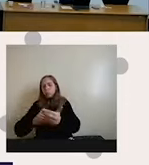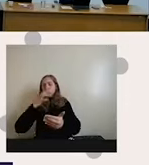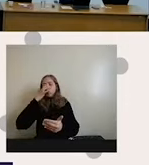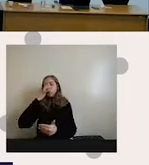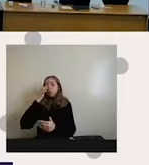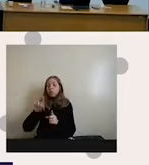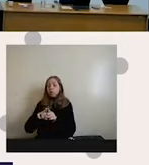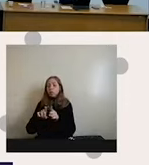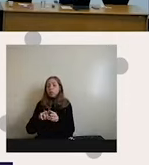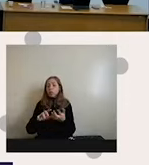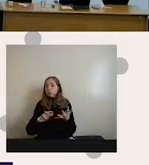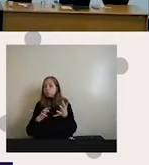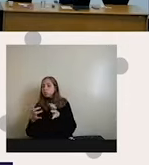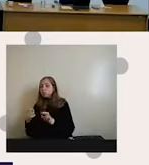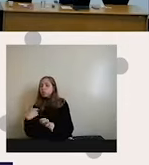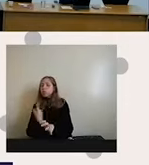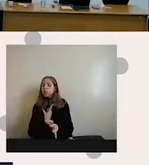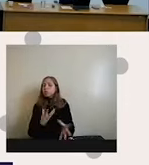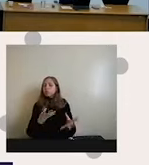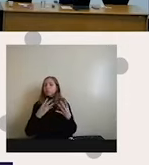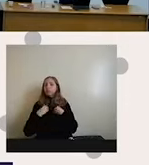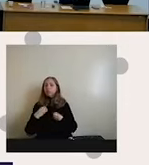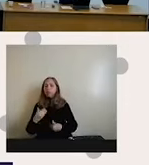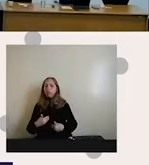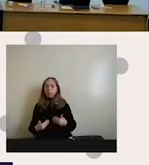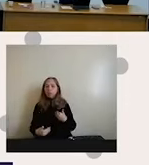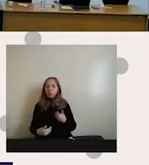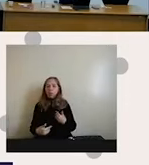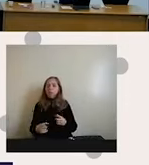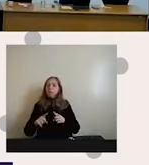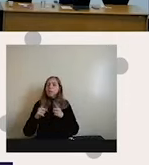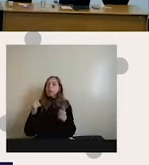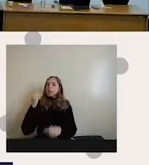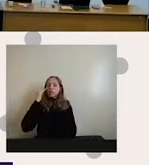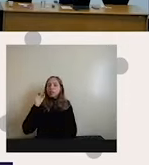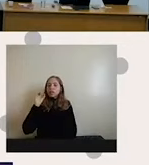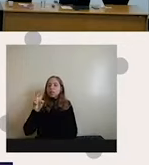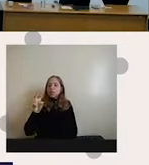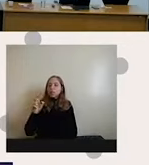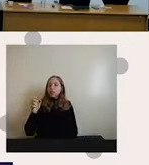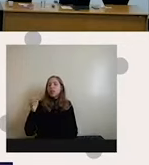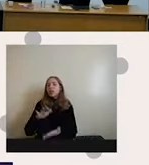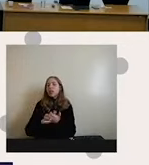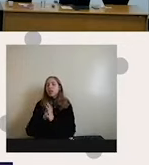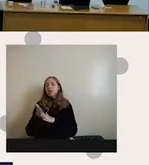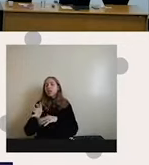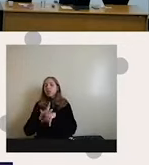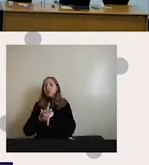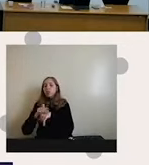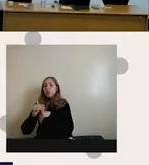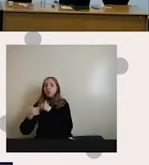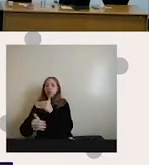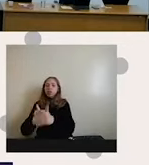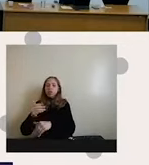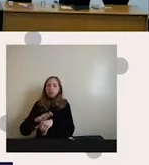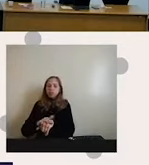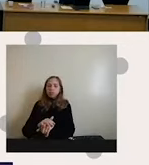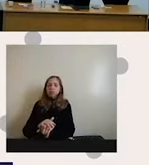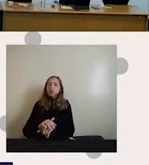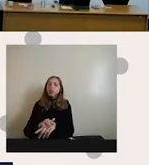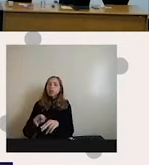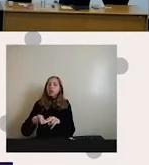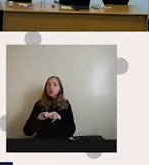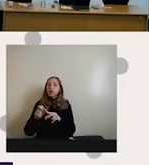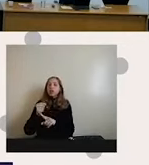nossos corpos, né? Mas compreender que justamente a doença e o processo de adoecimento são fenômenos, antes de tudo, sociais e históricos, né?